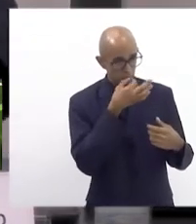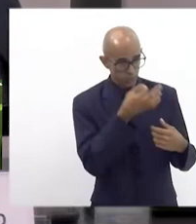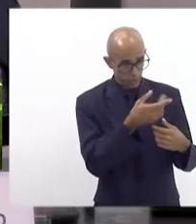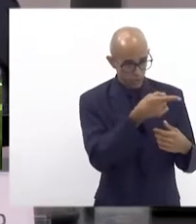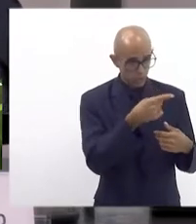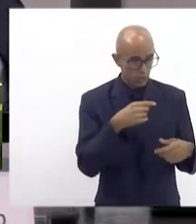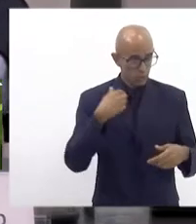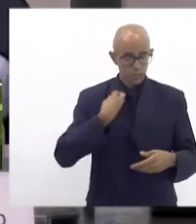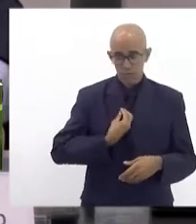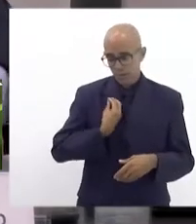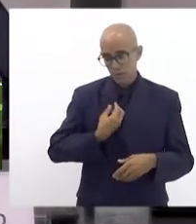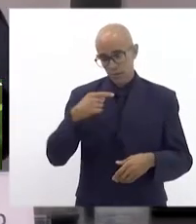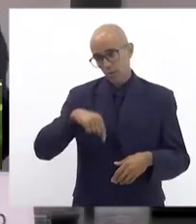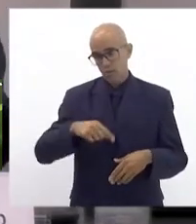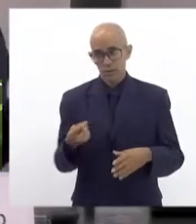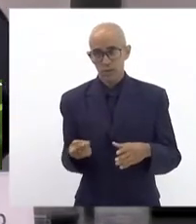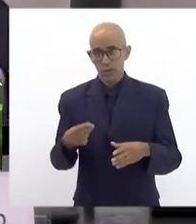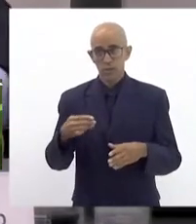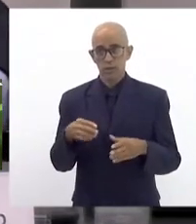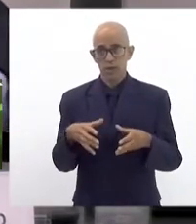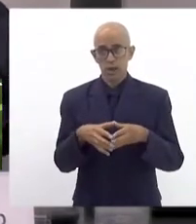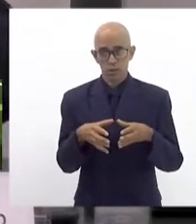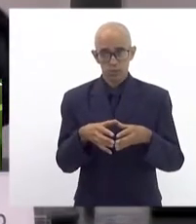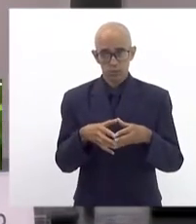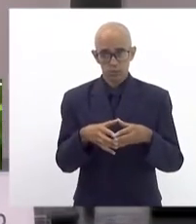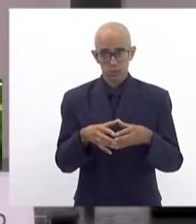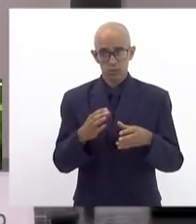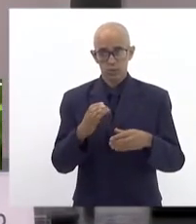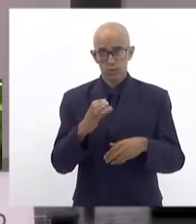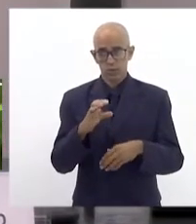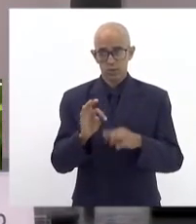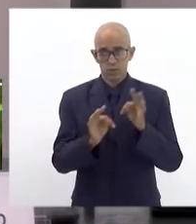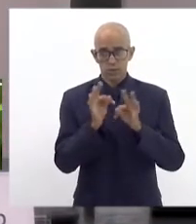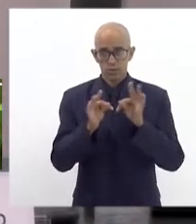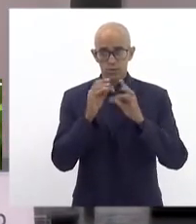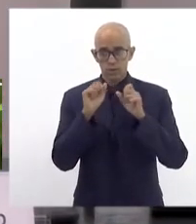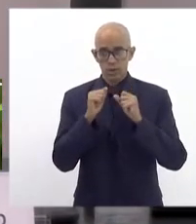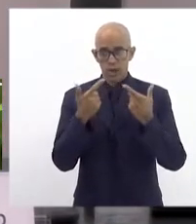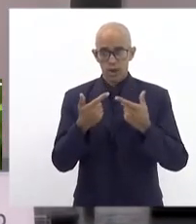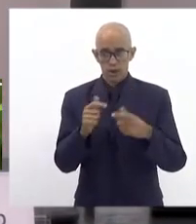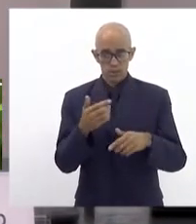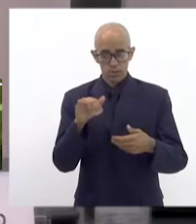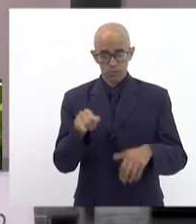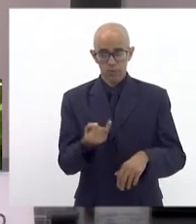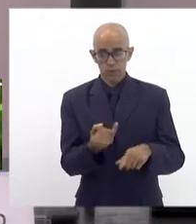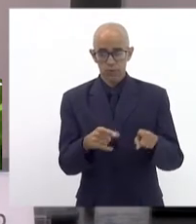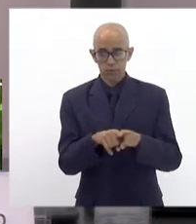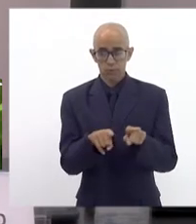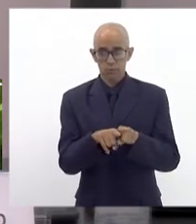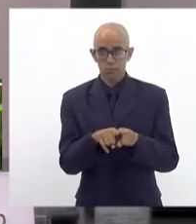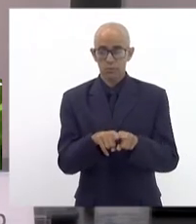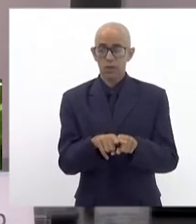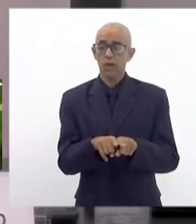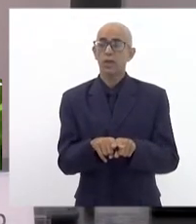né, na nossa Comissão Permanente de Ciência e Tecnologia aqui na Assembleia Legislativa. Aproveito a ocasião também